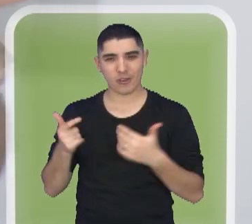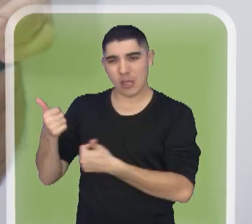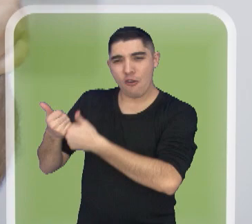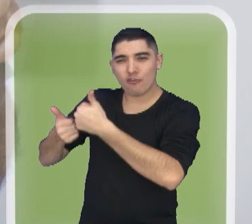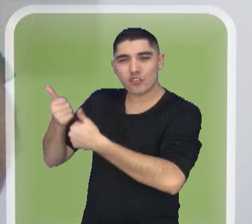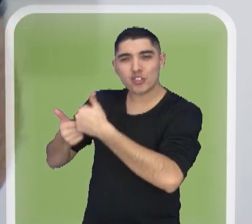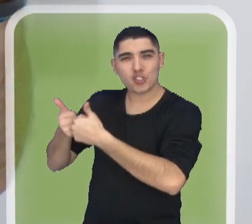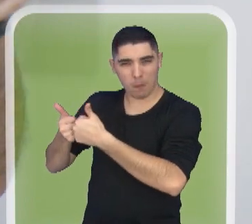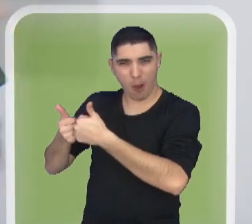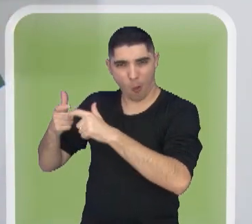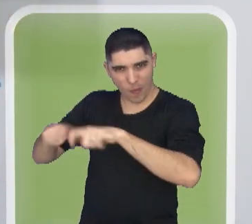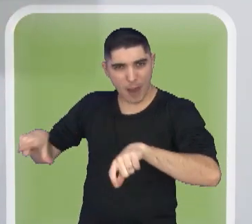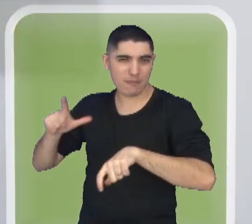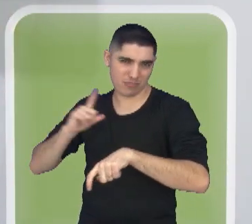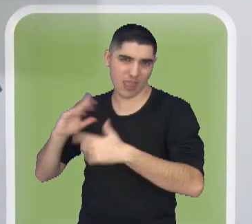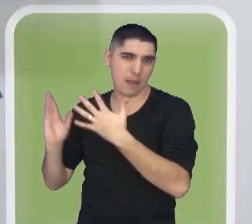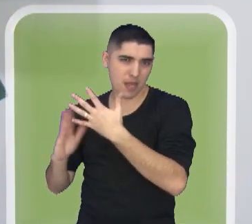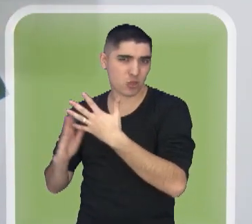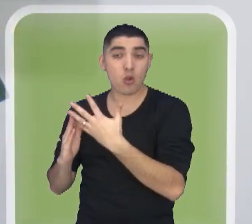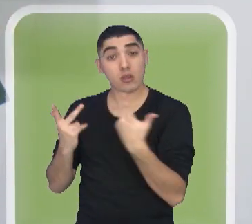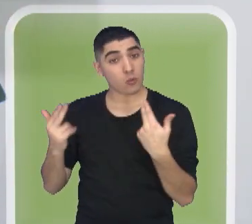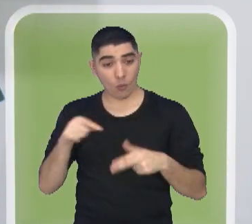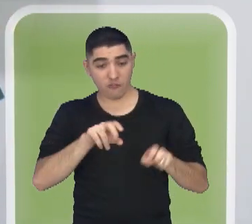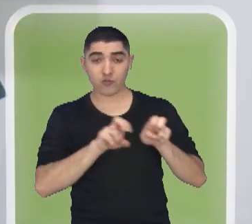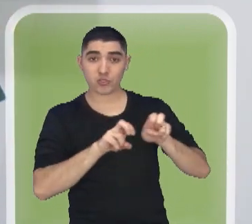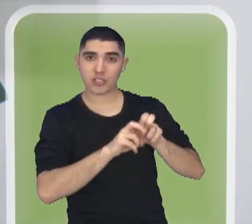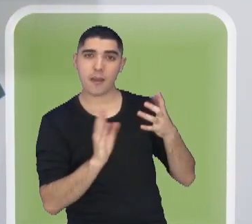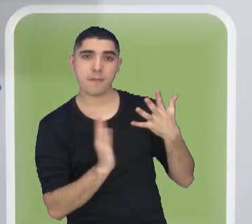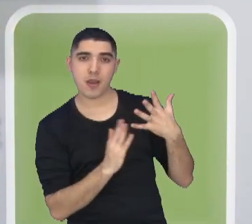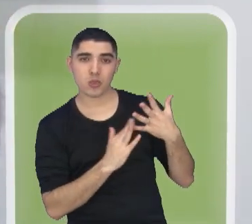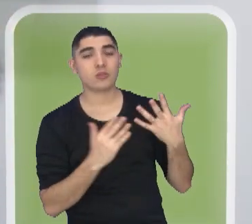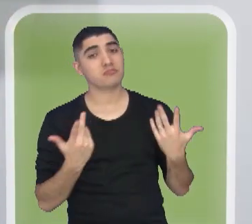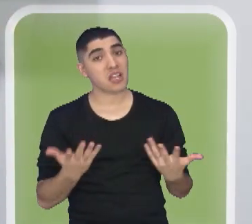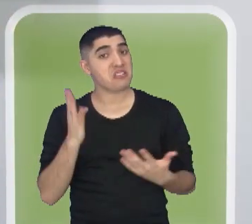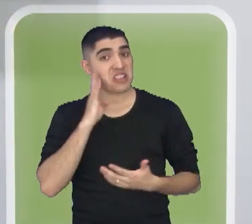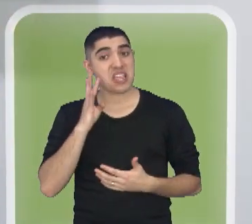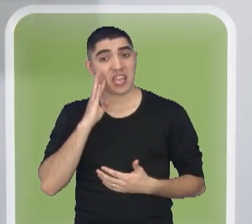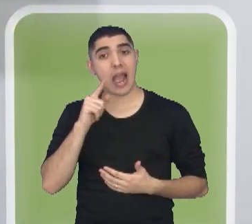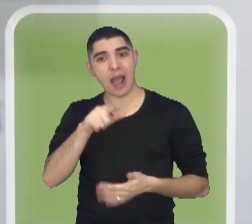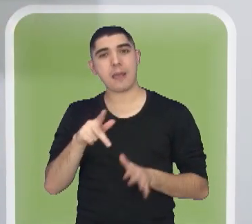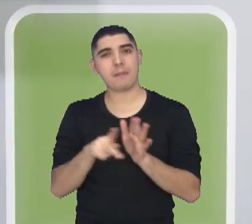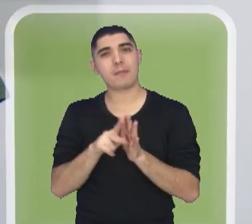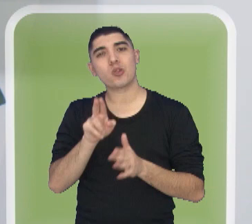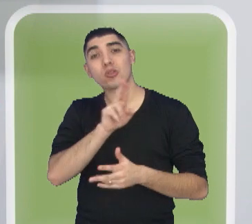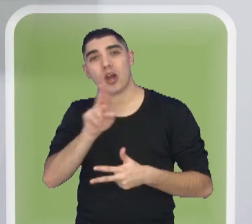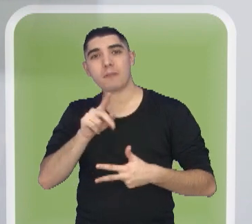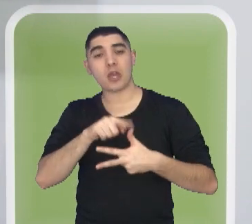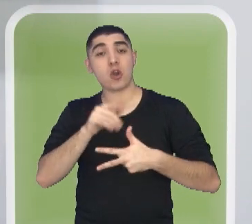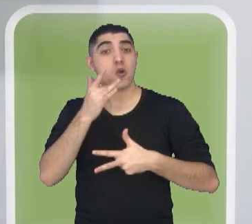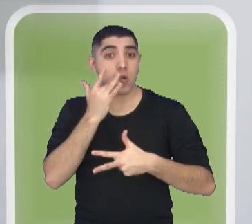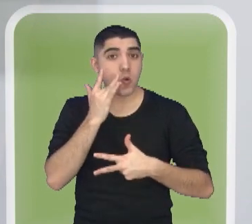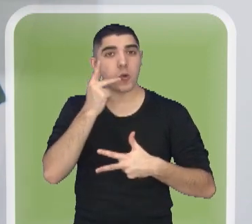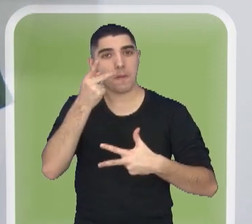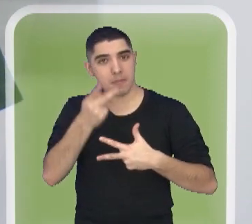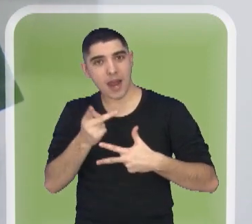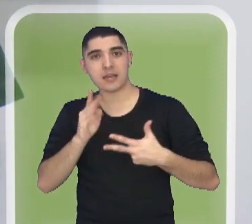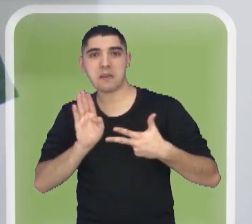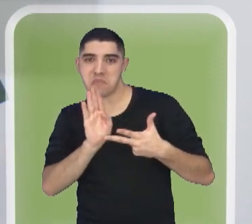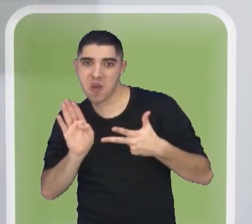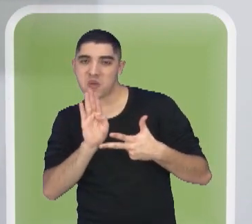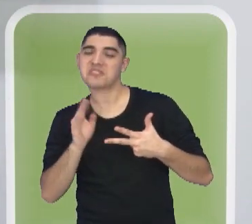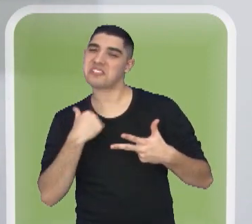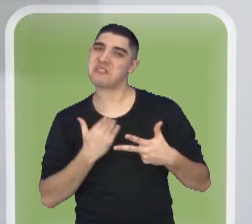E eu acho legal essa, em vez de ser primeira, segunda, terceira divisão, a nomenclatura ser essa, né? Ouro, Prata e Bronze. Eu acho